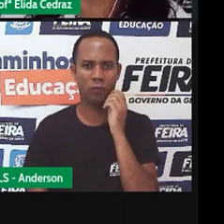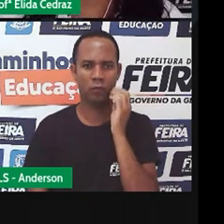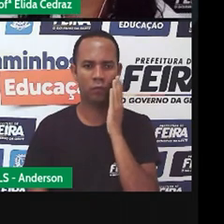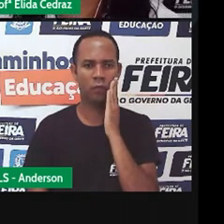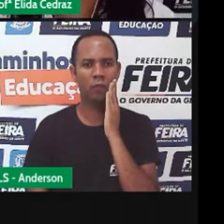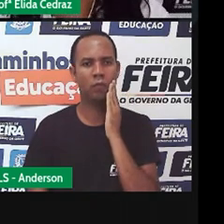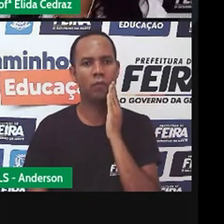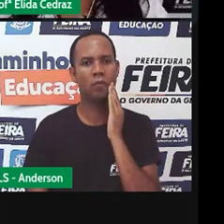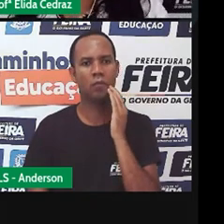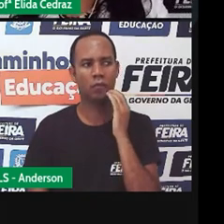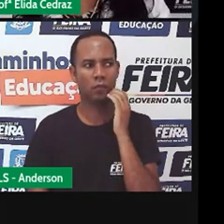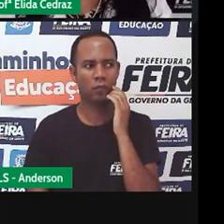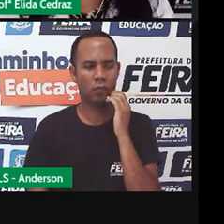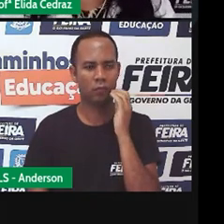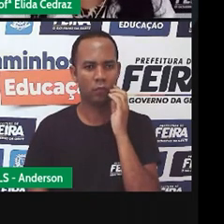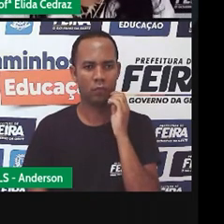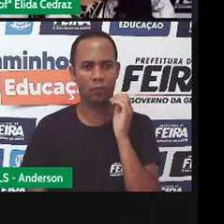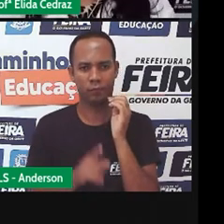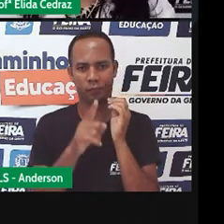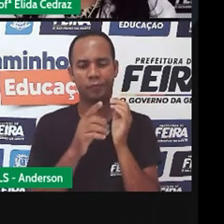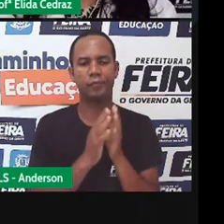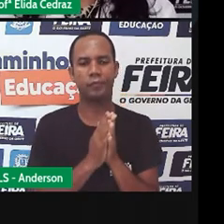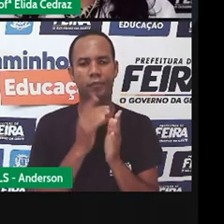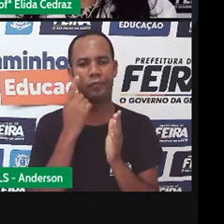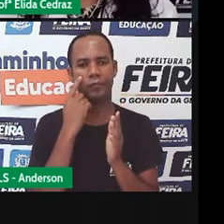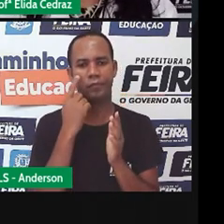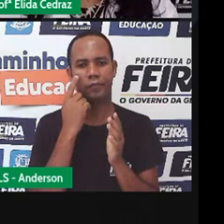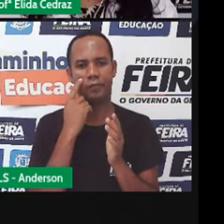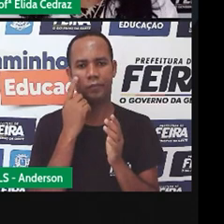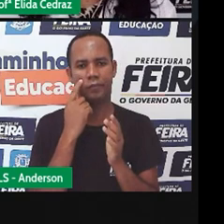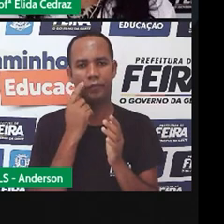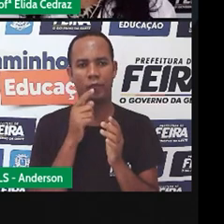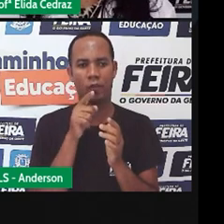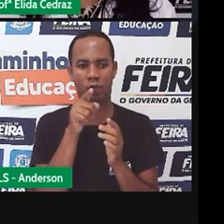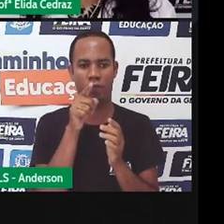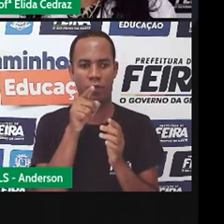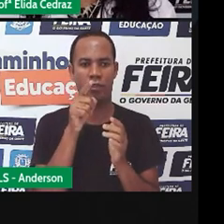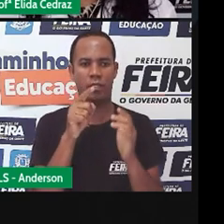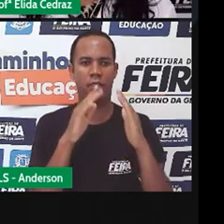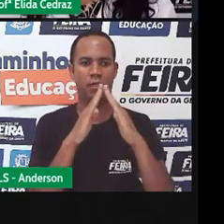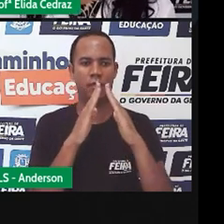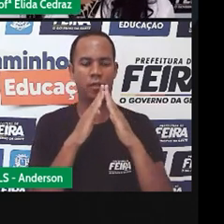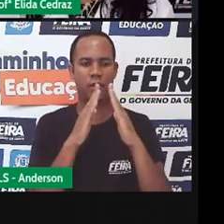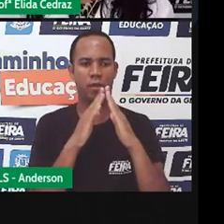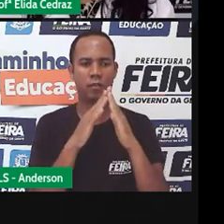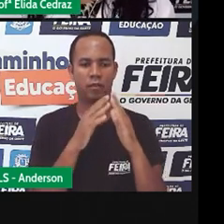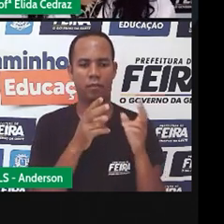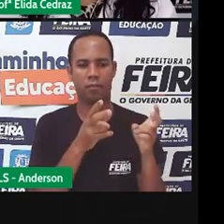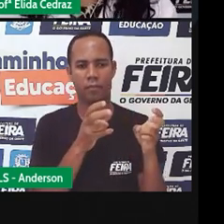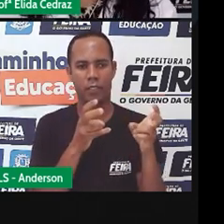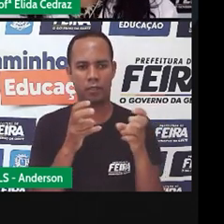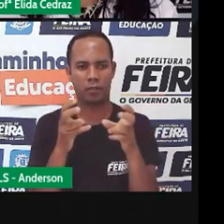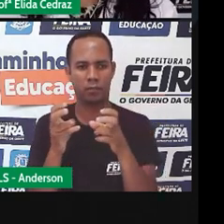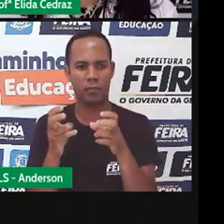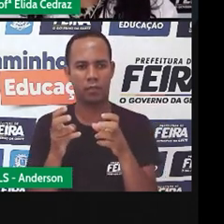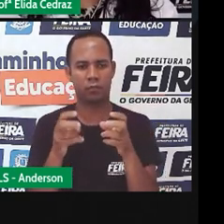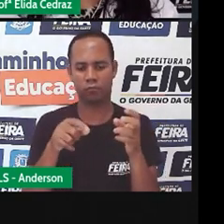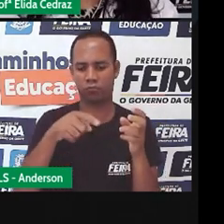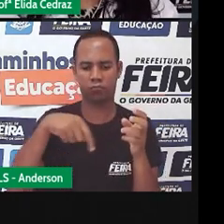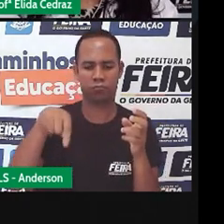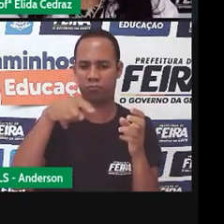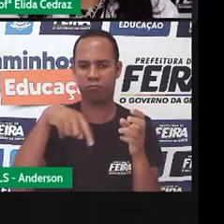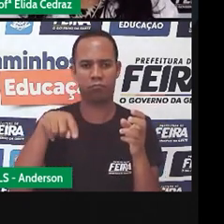Eu tenho uma tarefa especial para você fazer aí. Você vai dar uma volta na sua casa e observar os objetos.